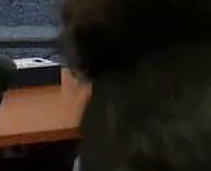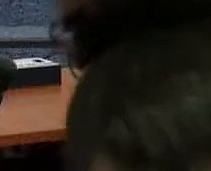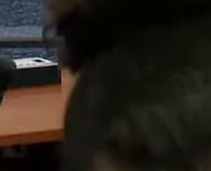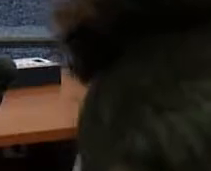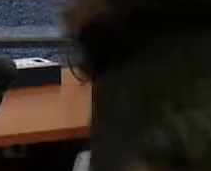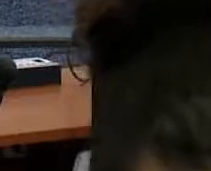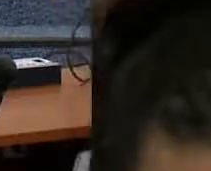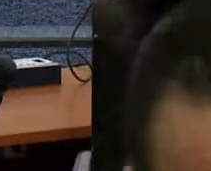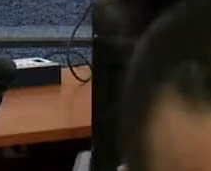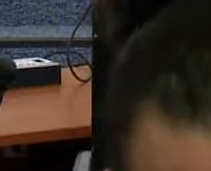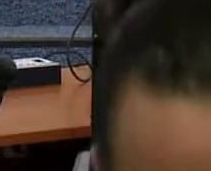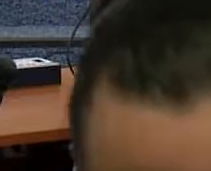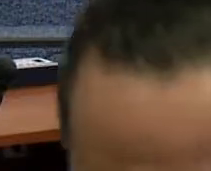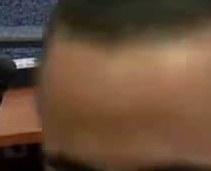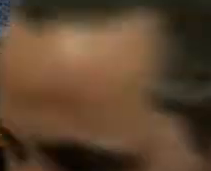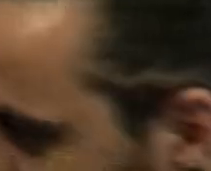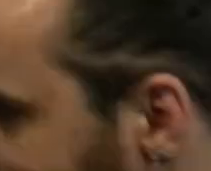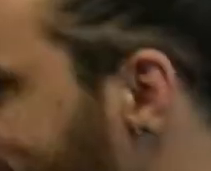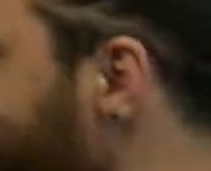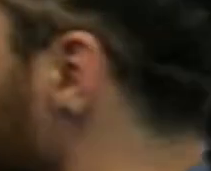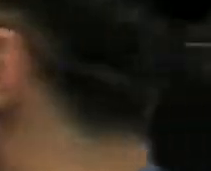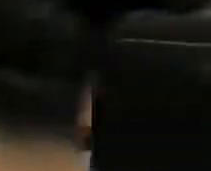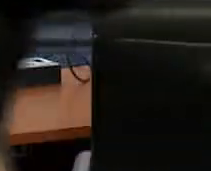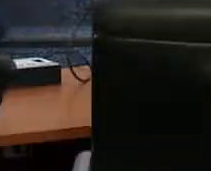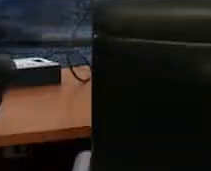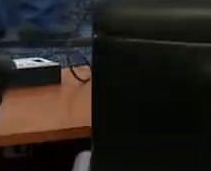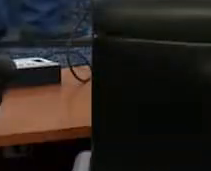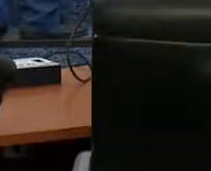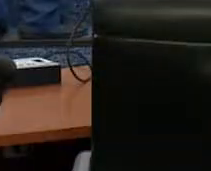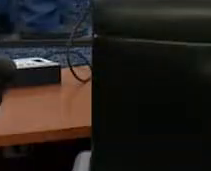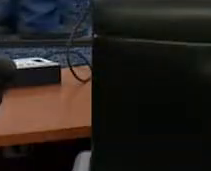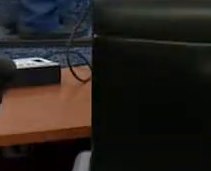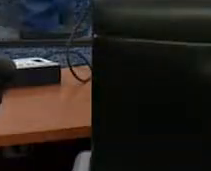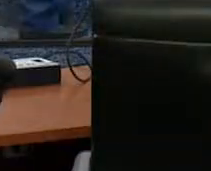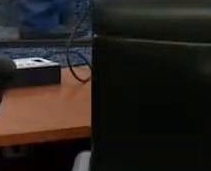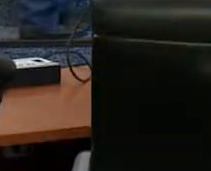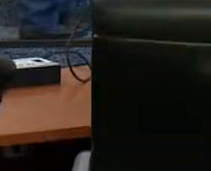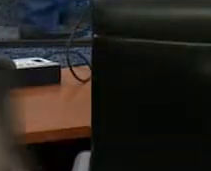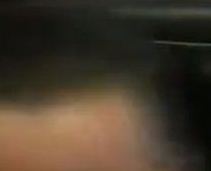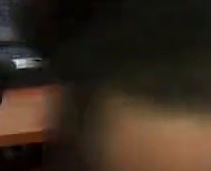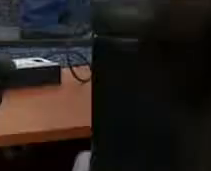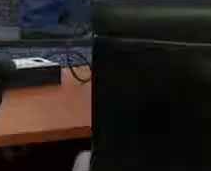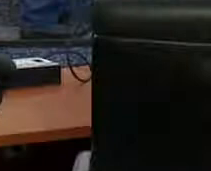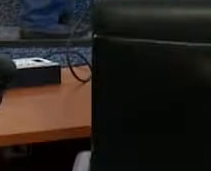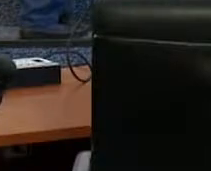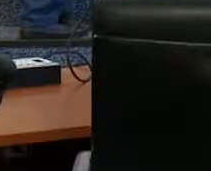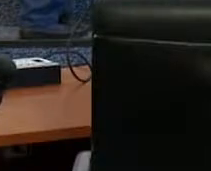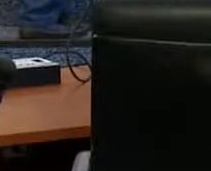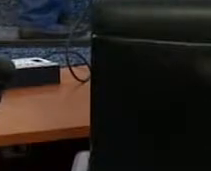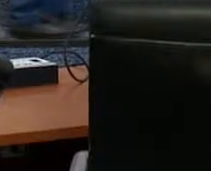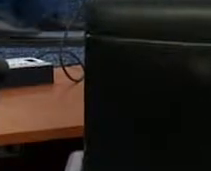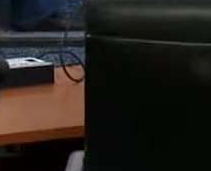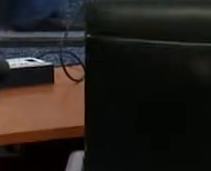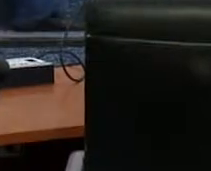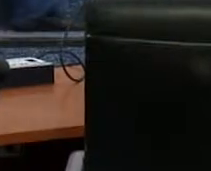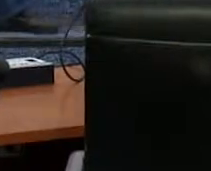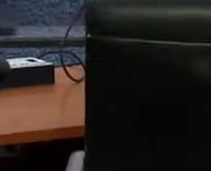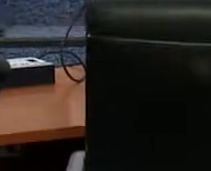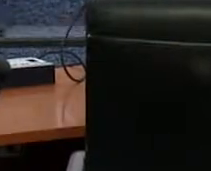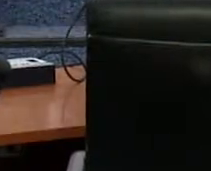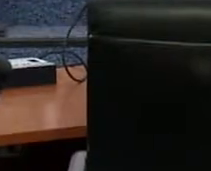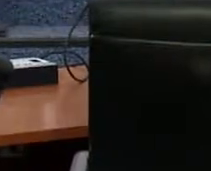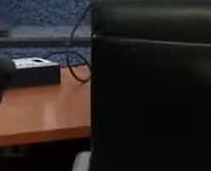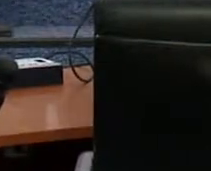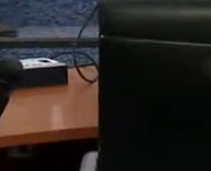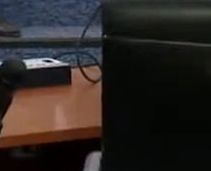Presidente Rodrigo Manga, vereador João Donizete, vereador Irineu Toledo, vereador Pastor Luiz Santos, vereador